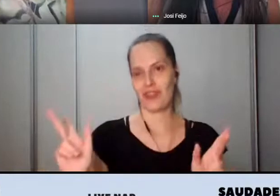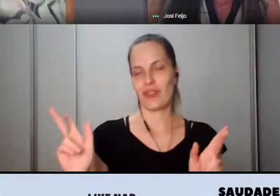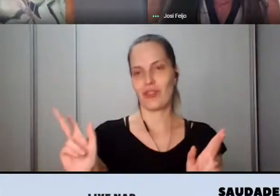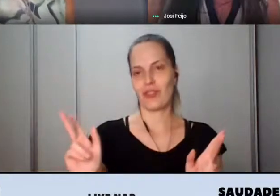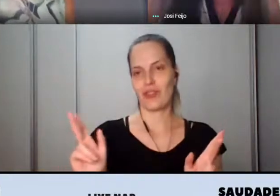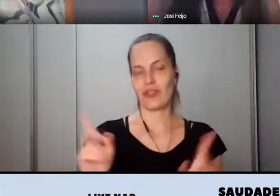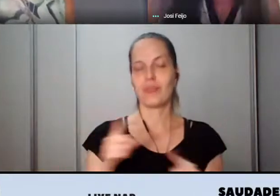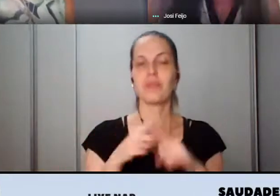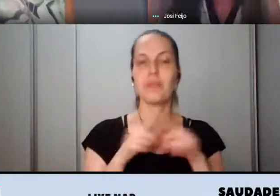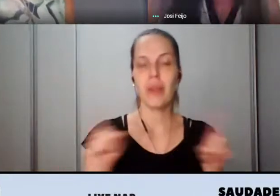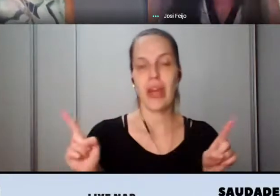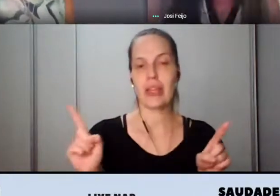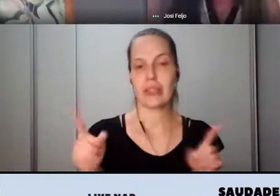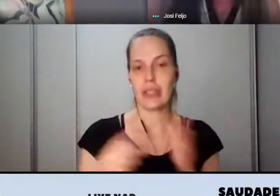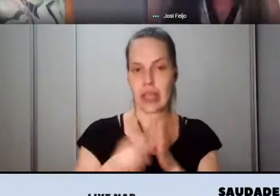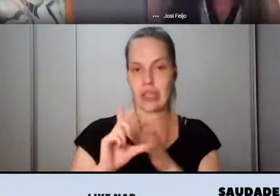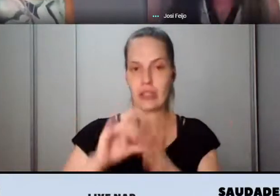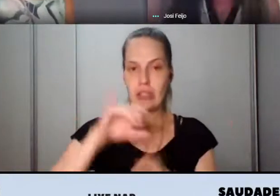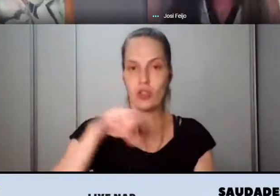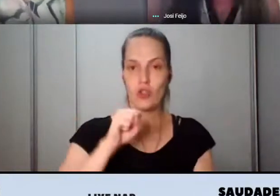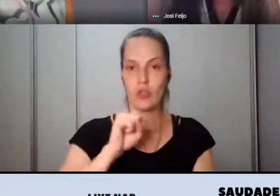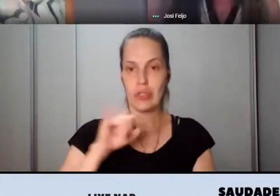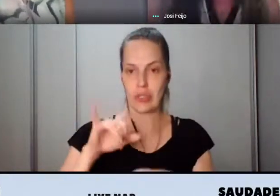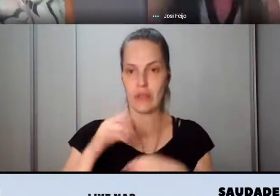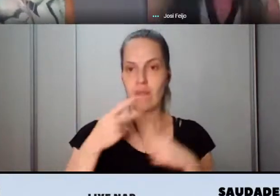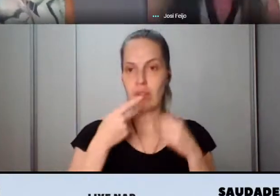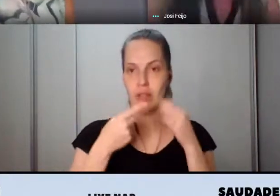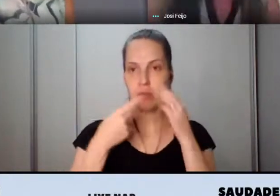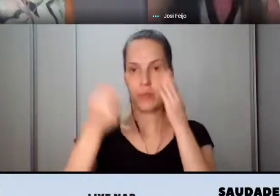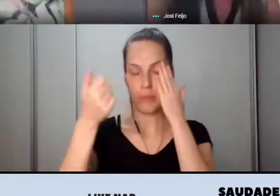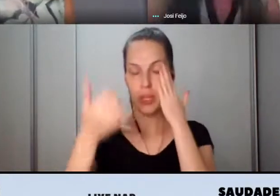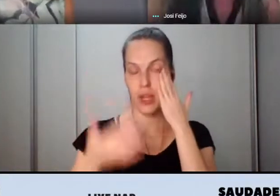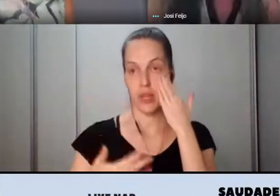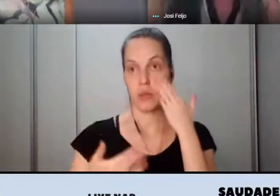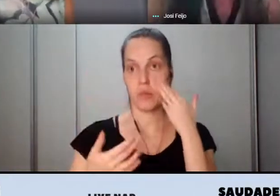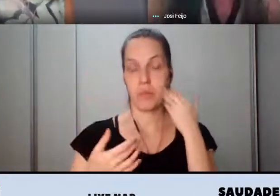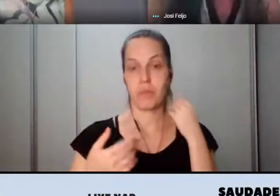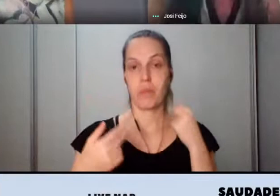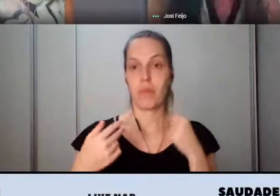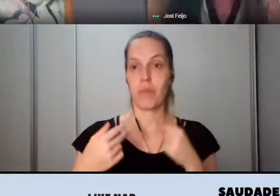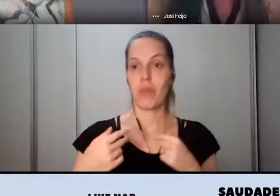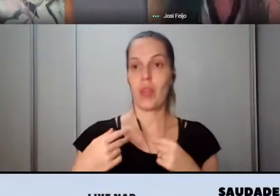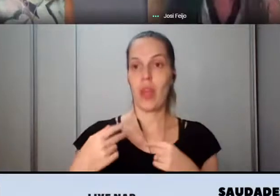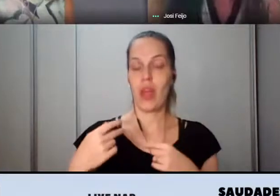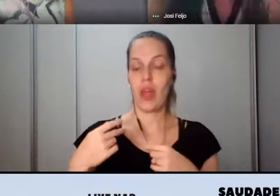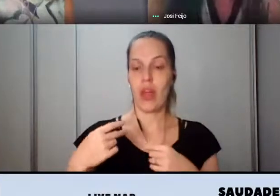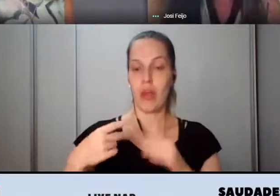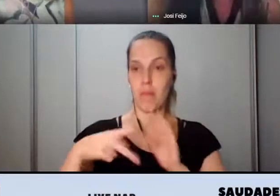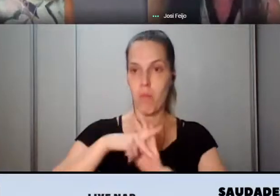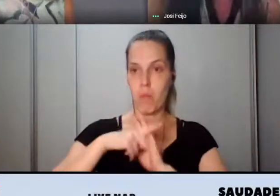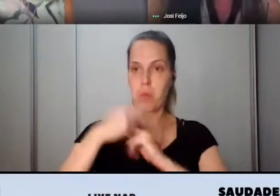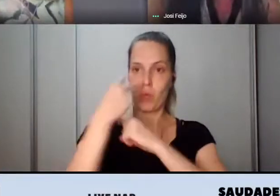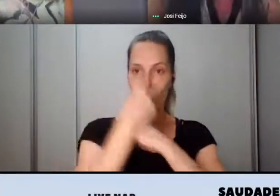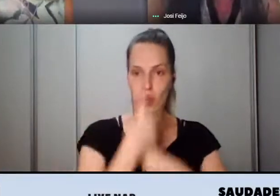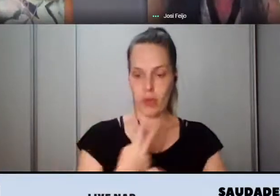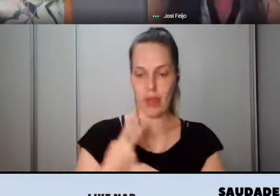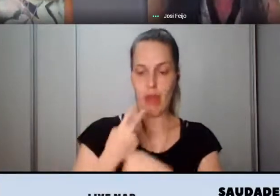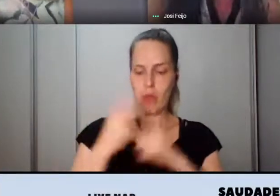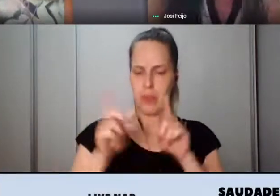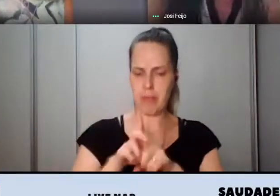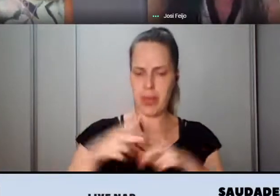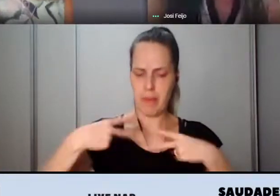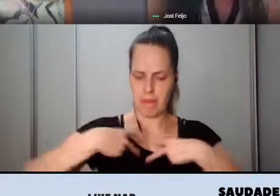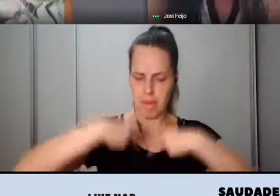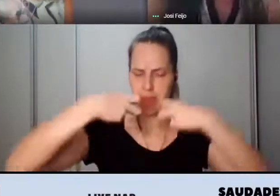resgatando isso que a Josi estava trazendo, né, Josi, o quanto o autocuidado é importante, o quanto a gente ir se percebendo também dentro